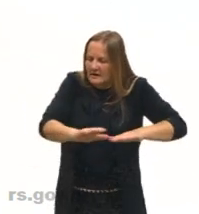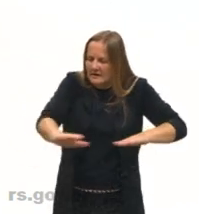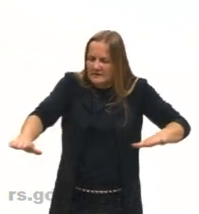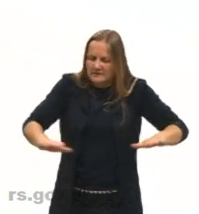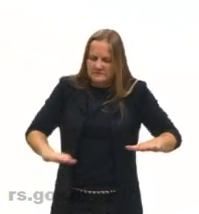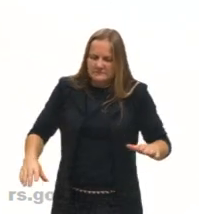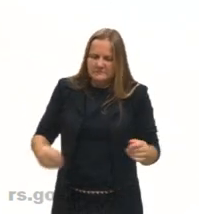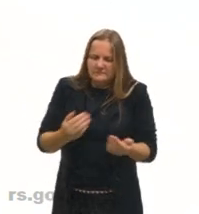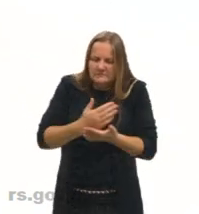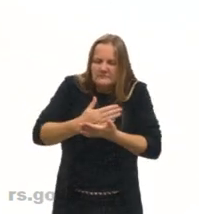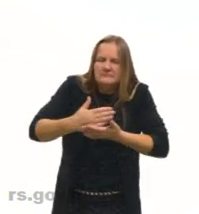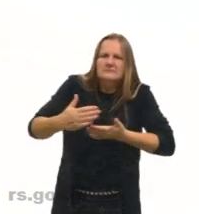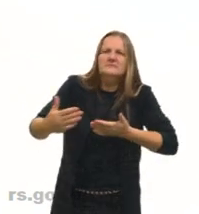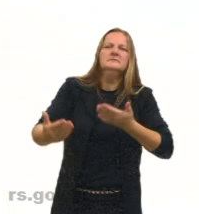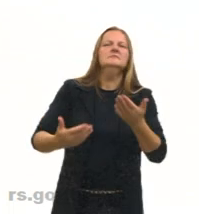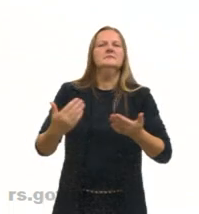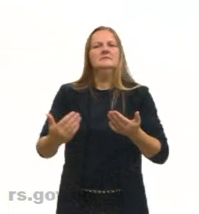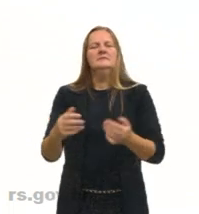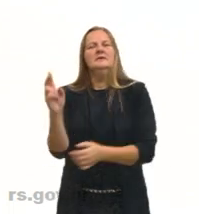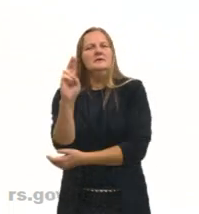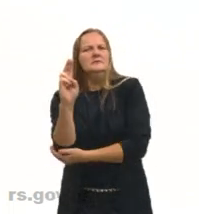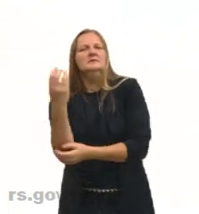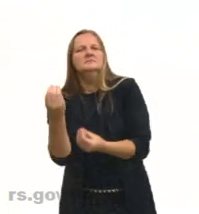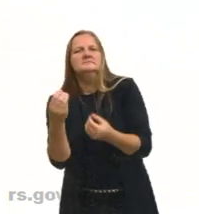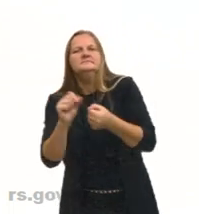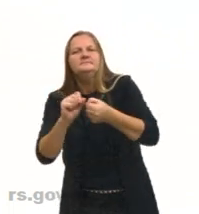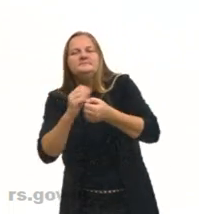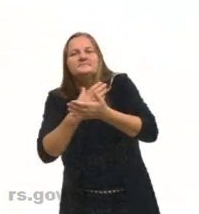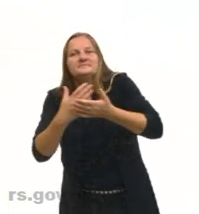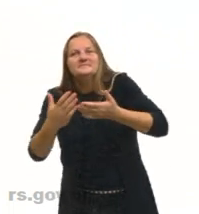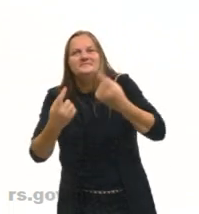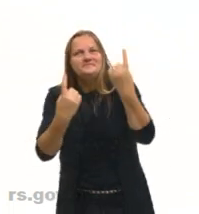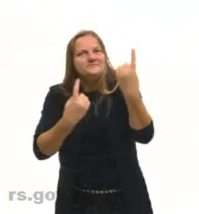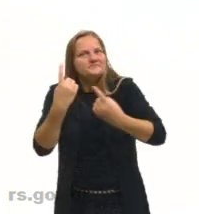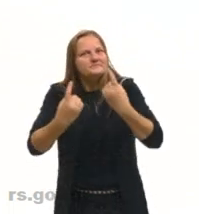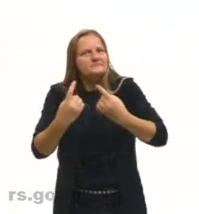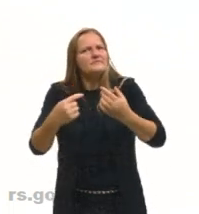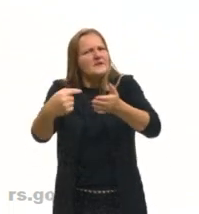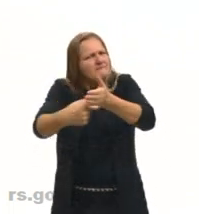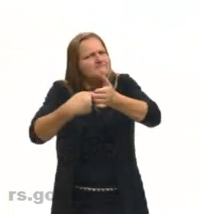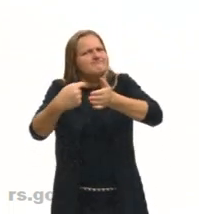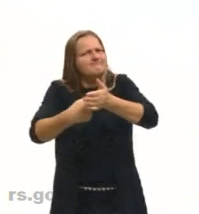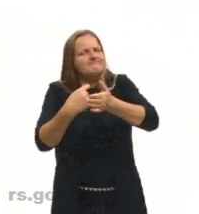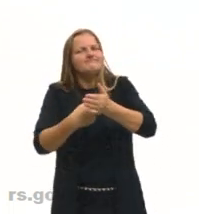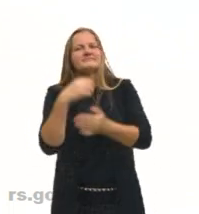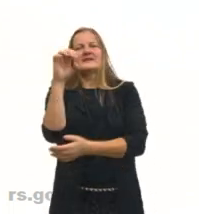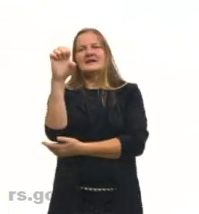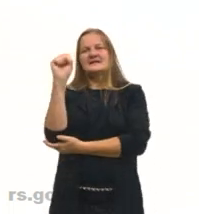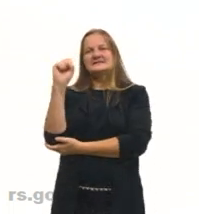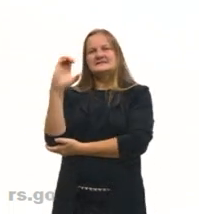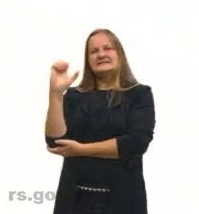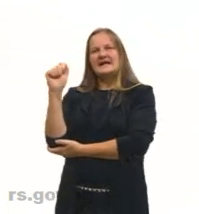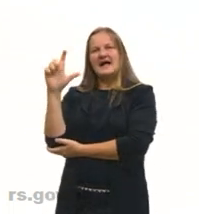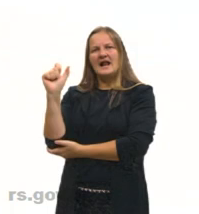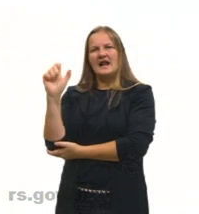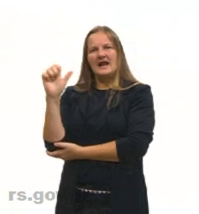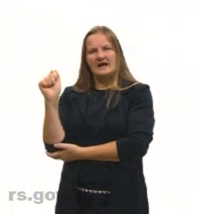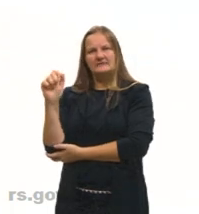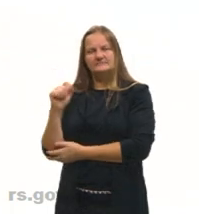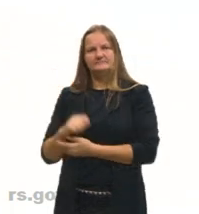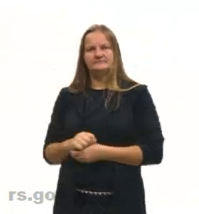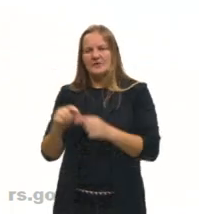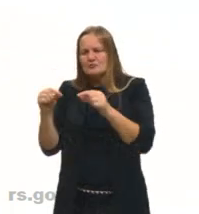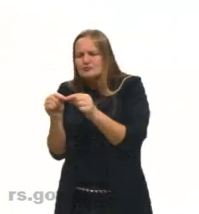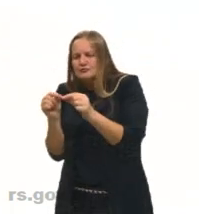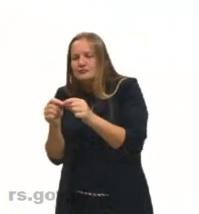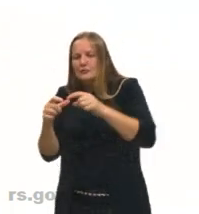partir dessa dessa nomenclatura nós vamos ter algumas questões aí de escala ou outras coisas tá